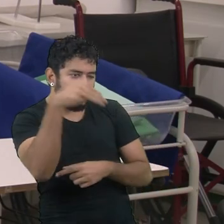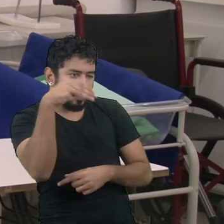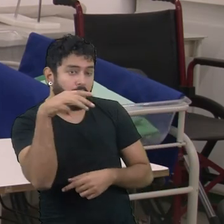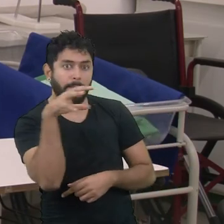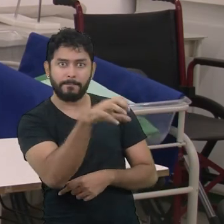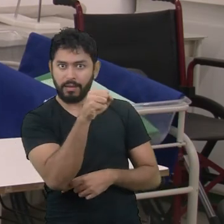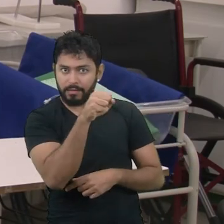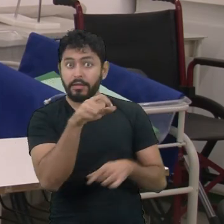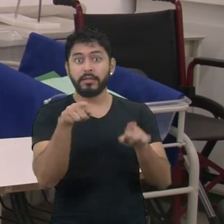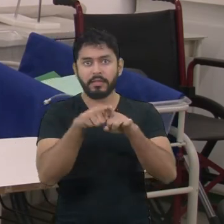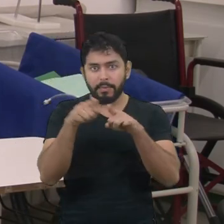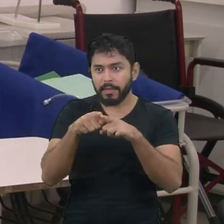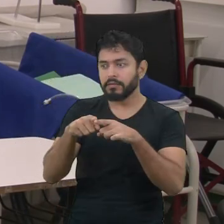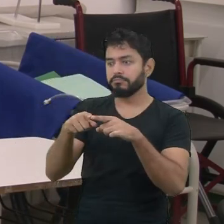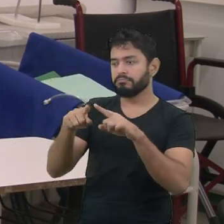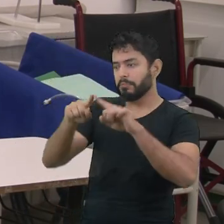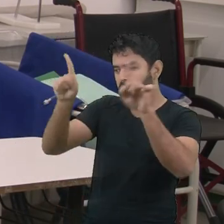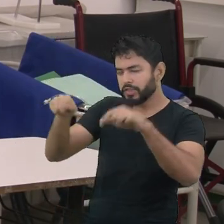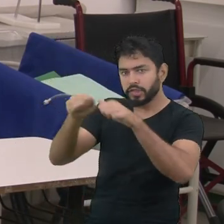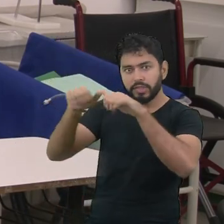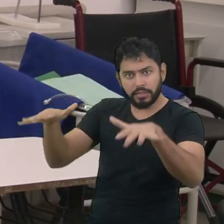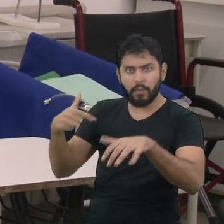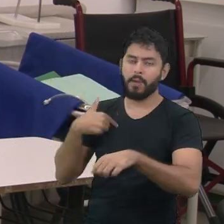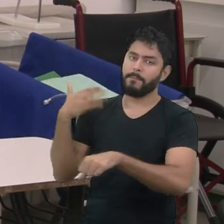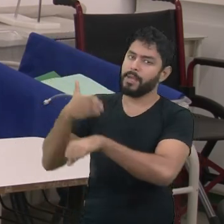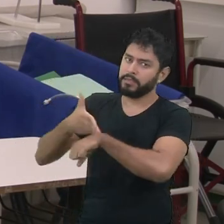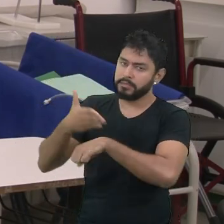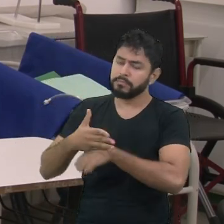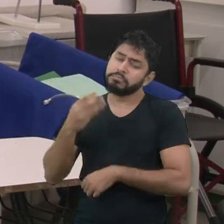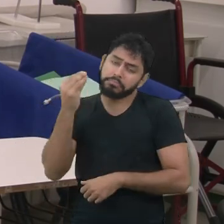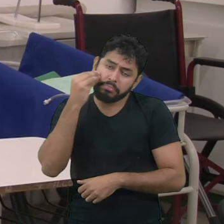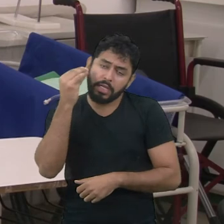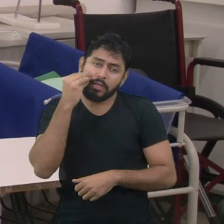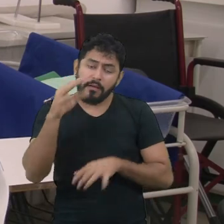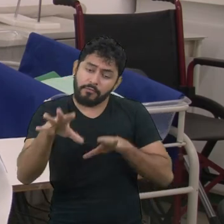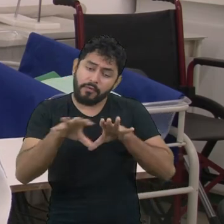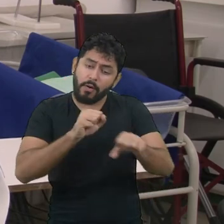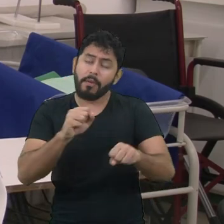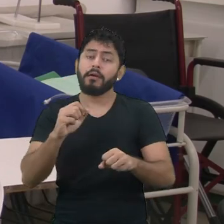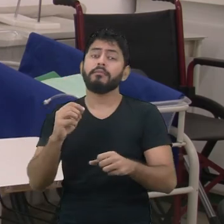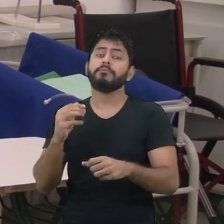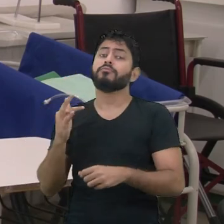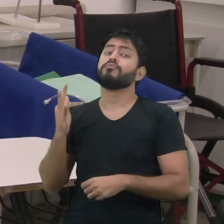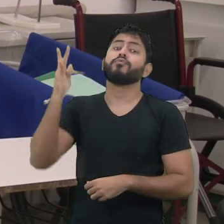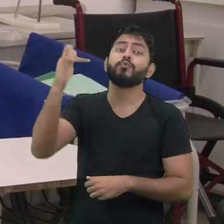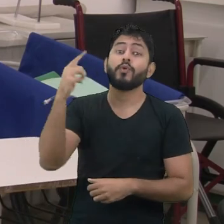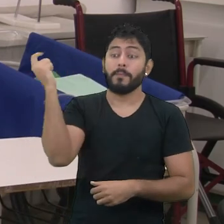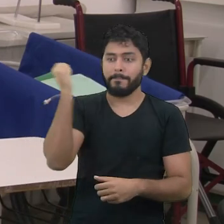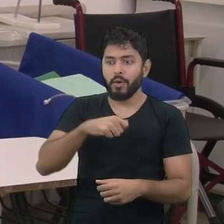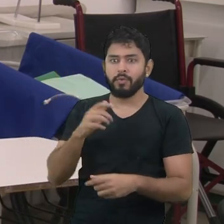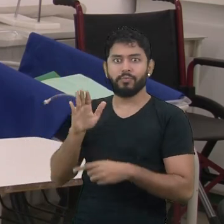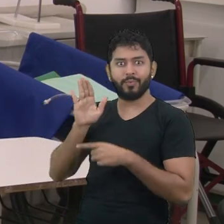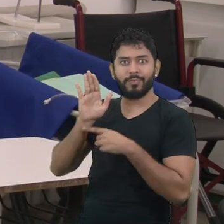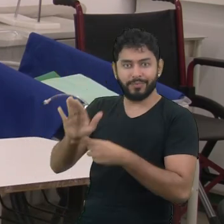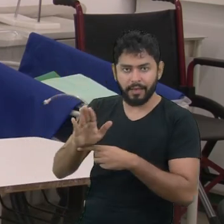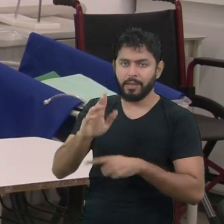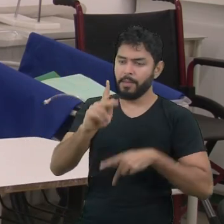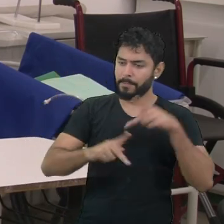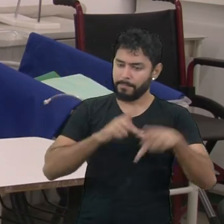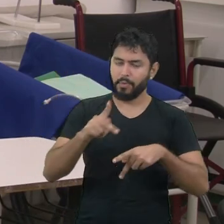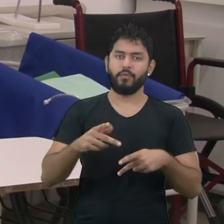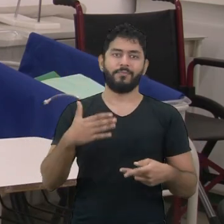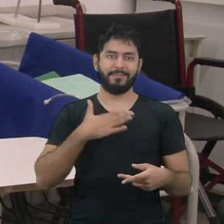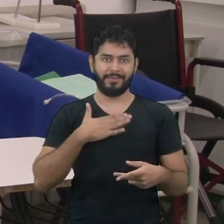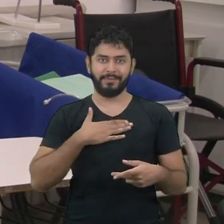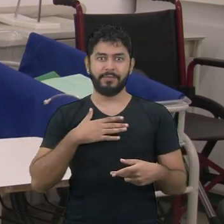vou ser extensionista. E tentar me aperfeiçoar para contribuir mais tarde para o meu povo. Mesmo não só para o meu povo, né, mas para a